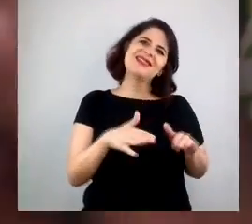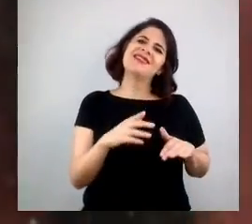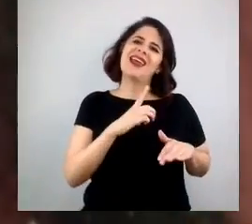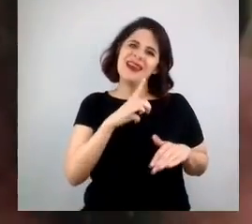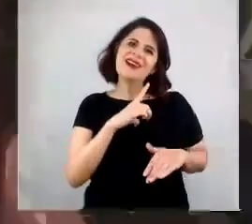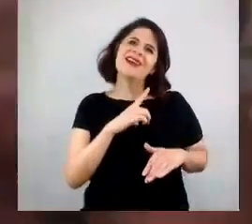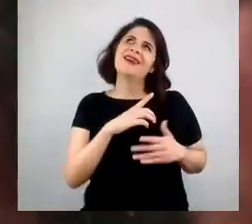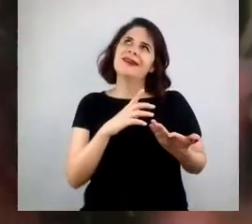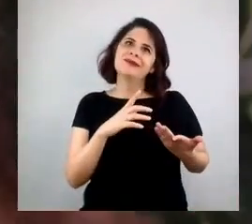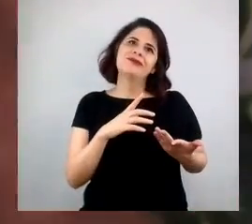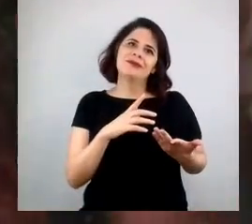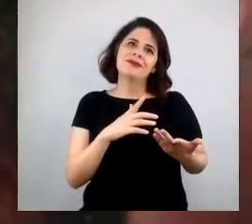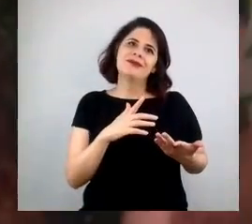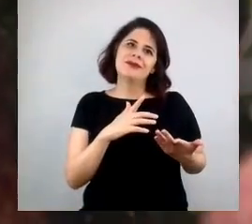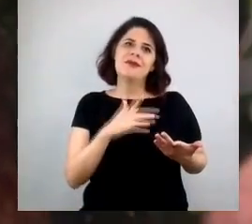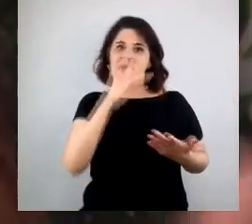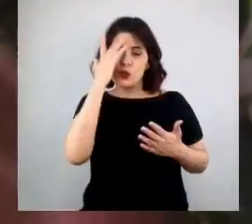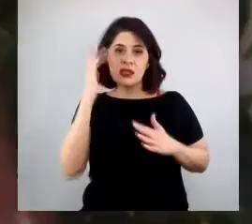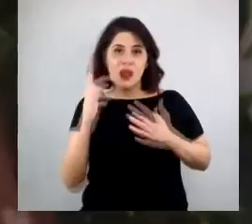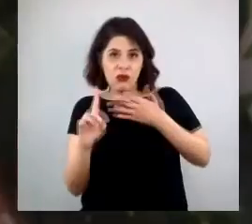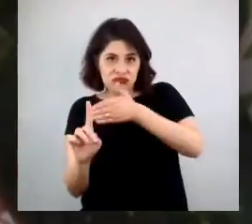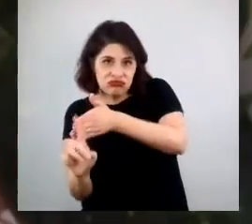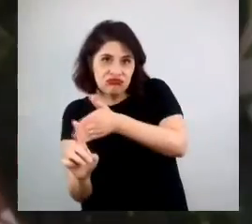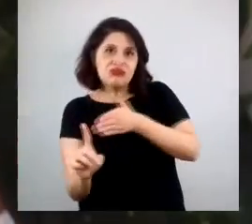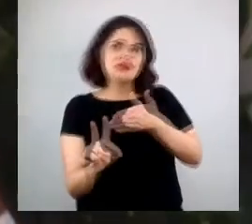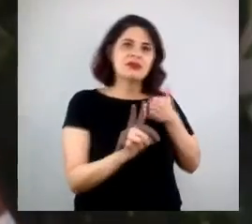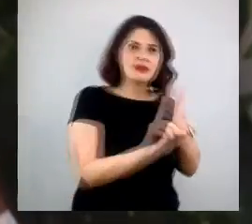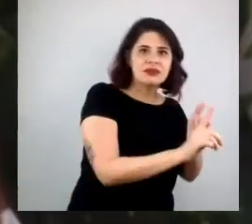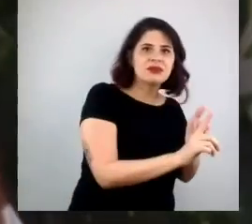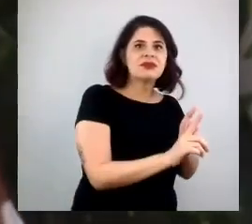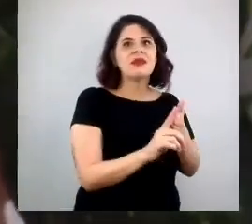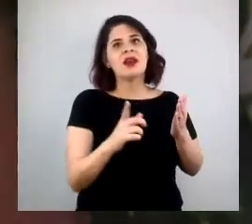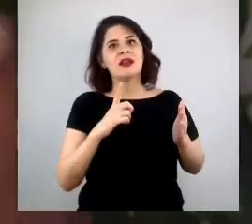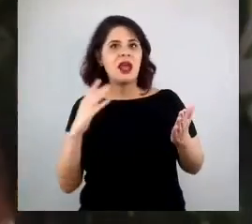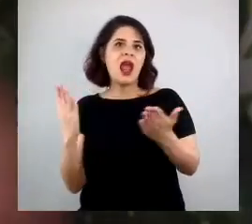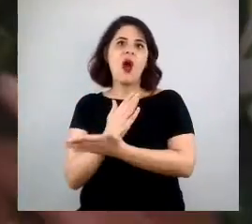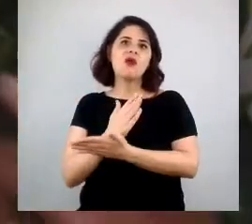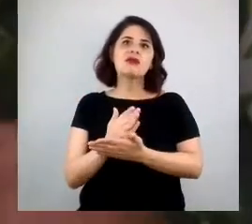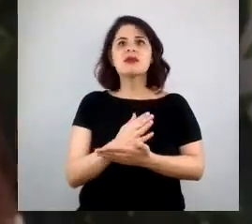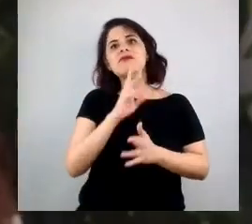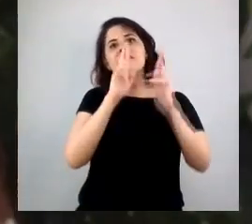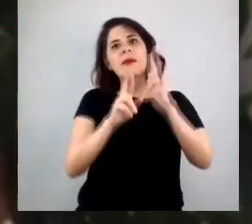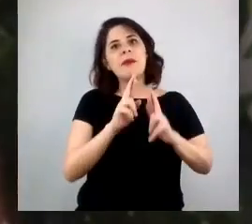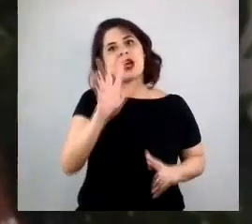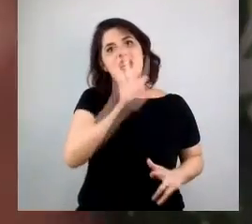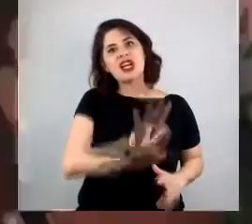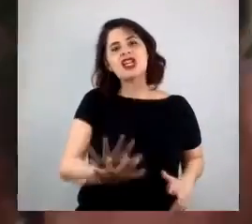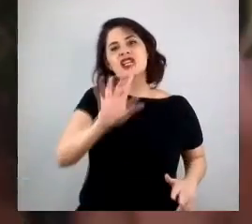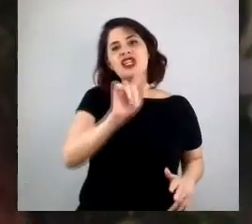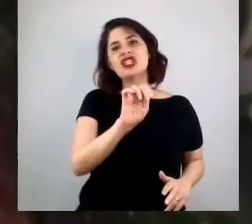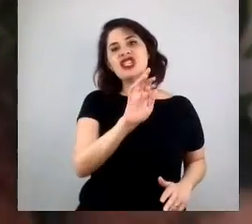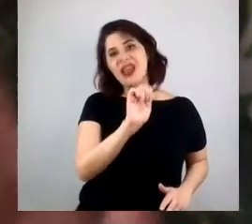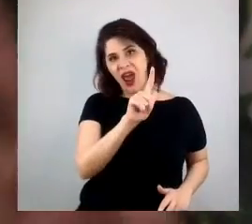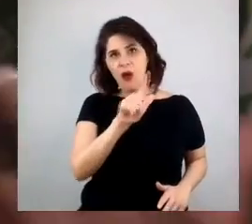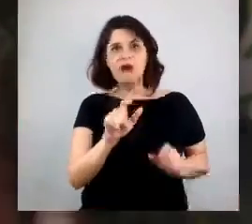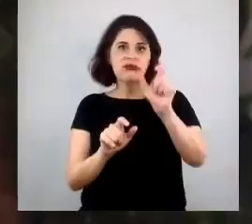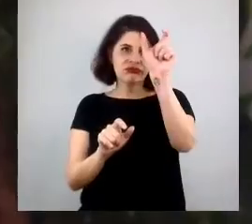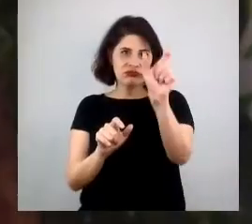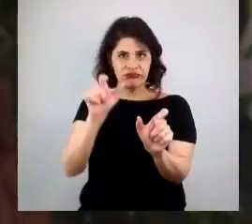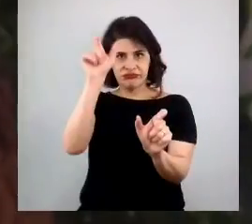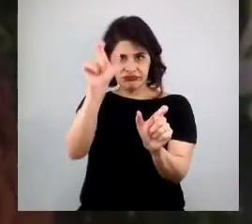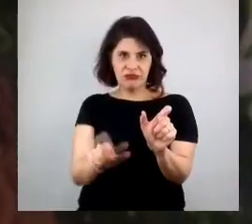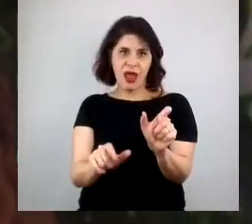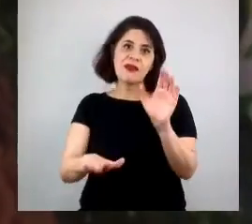de pessoas que eu sigo e tal, que fica ali no principal, tem outras que ficam no geral. Então, acaba que, às vezes, a pessoa quer falar, você não vê, né, a gente não